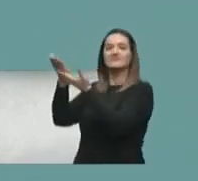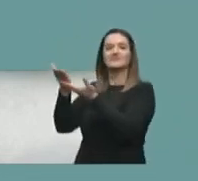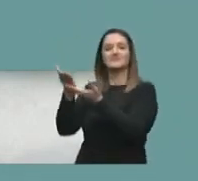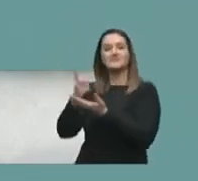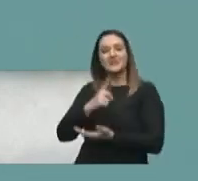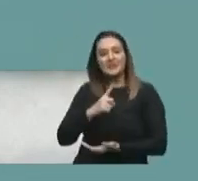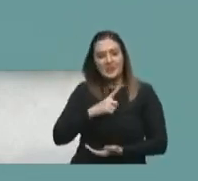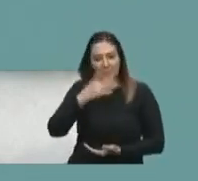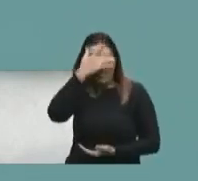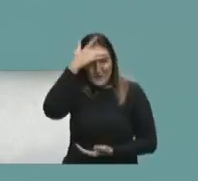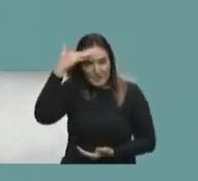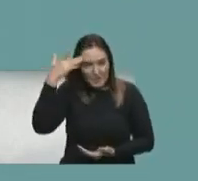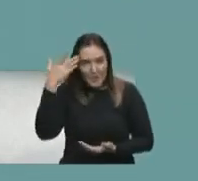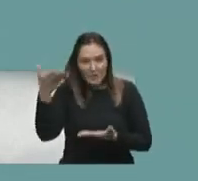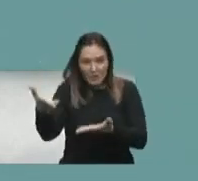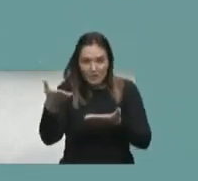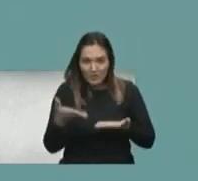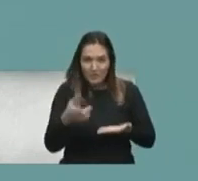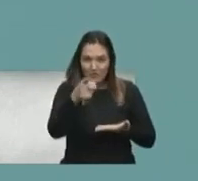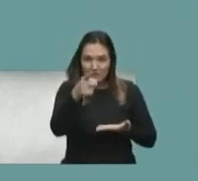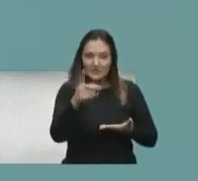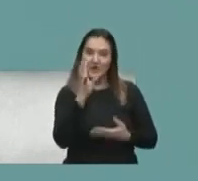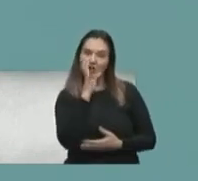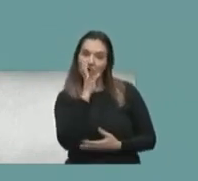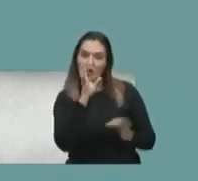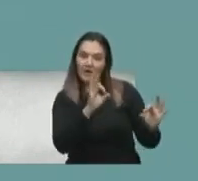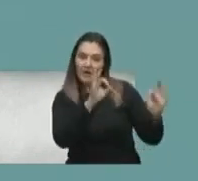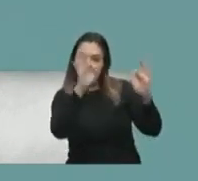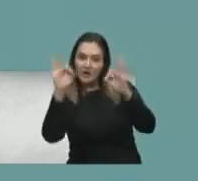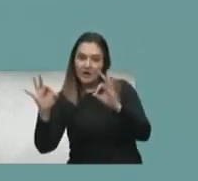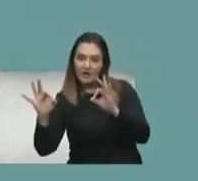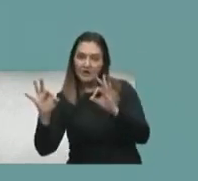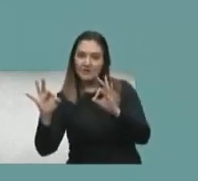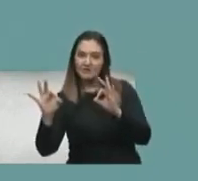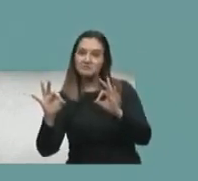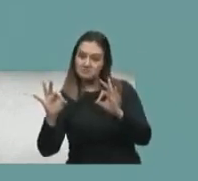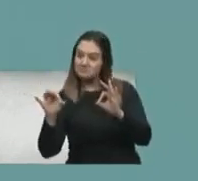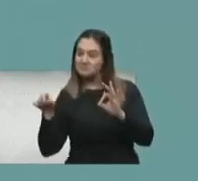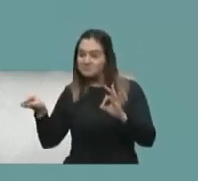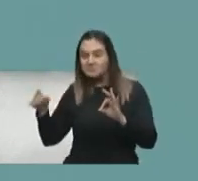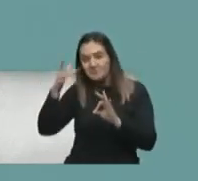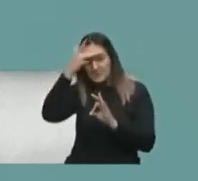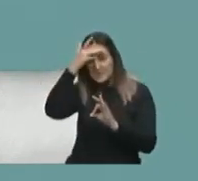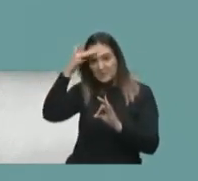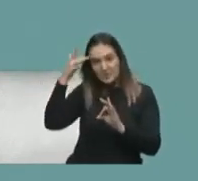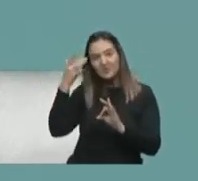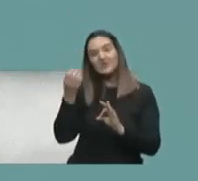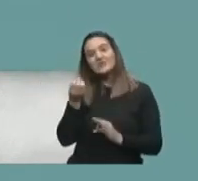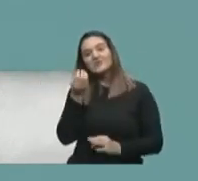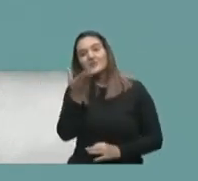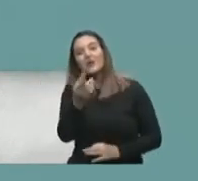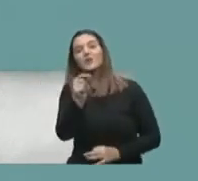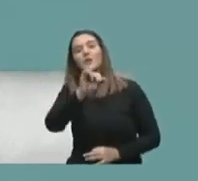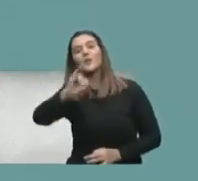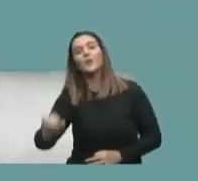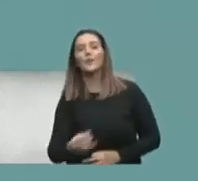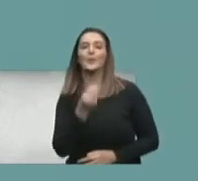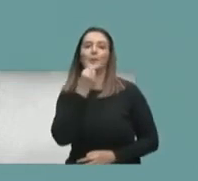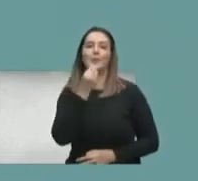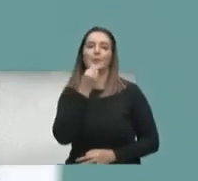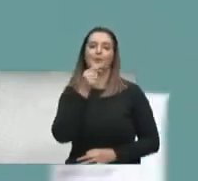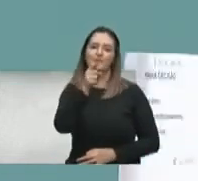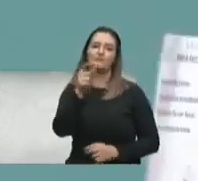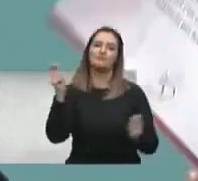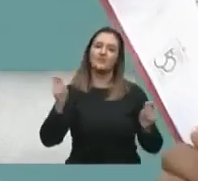uma pessoa que lhe convidou para assistir esse programa. E essa pessoa está lhe oferecendo agora a oportunidade de